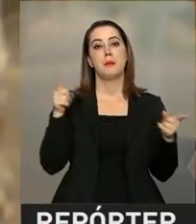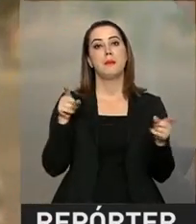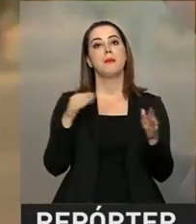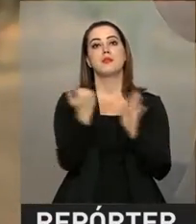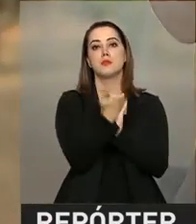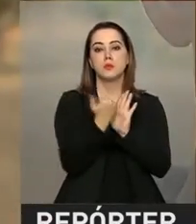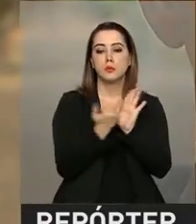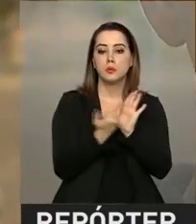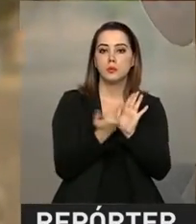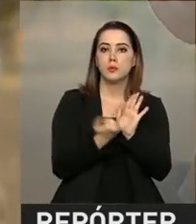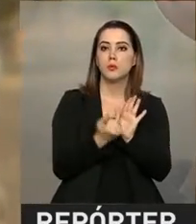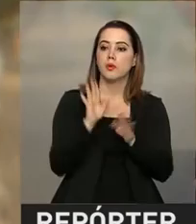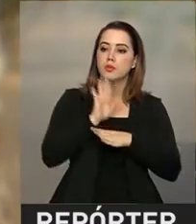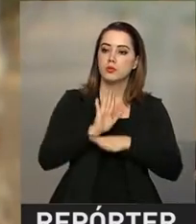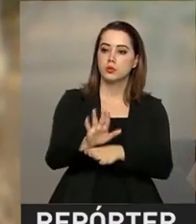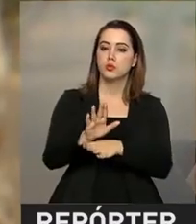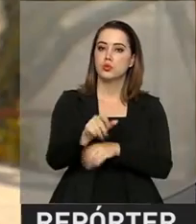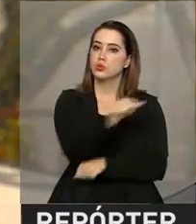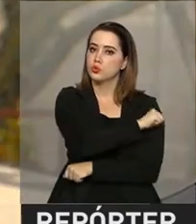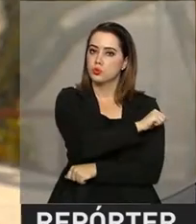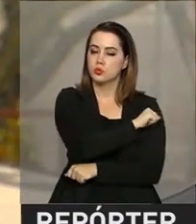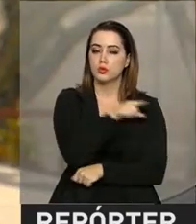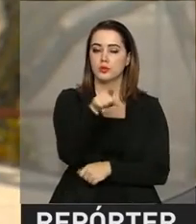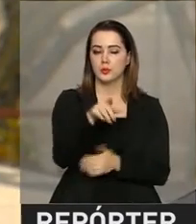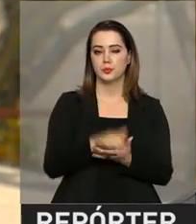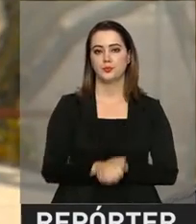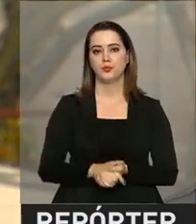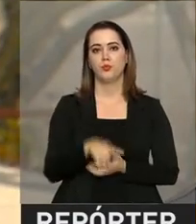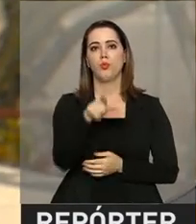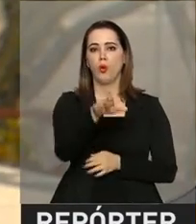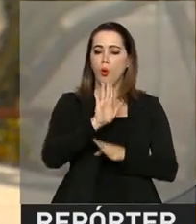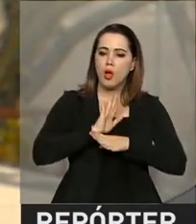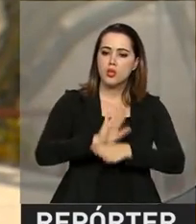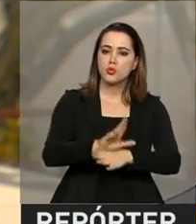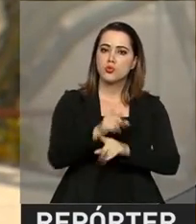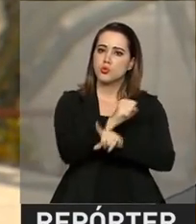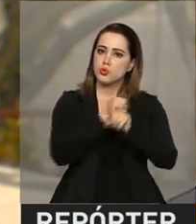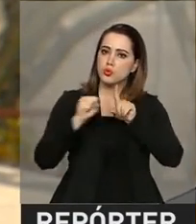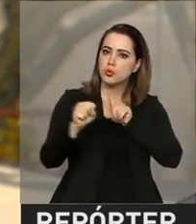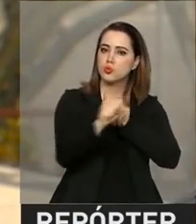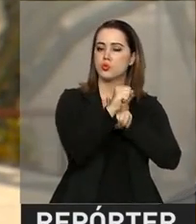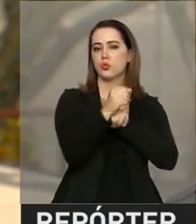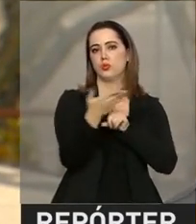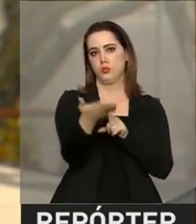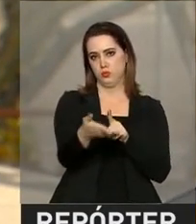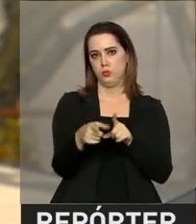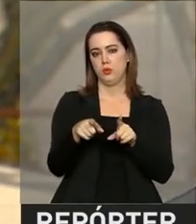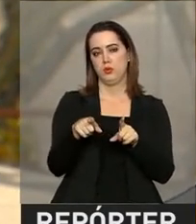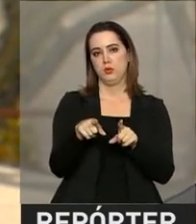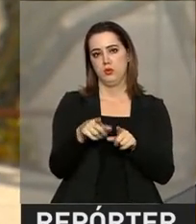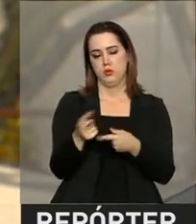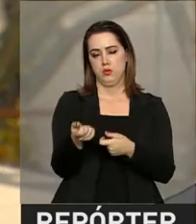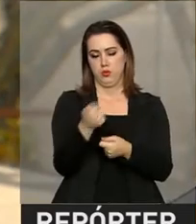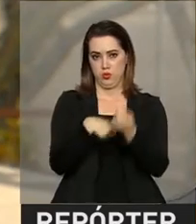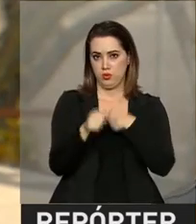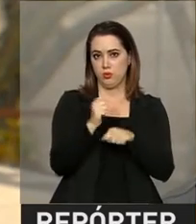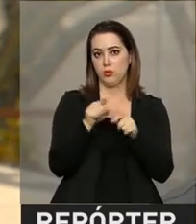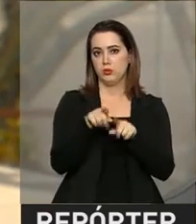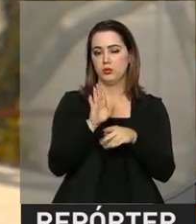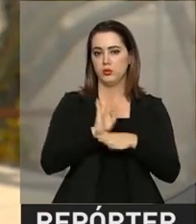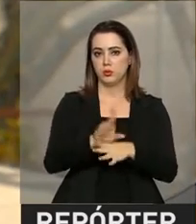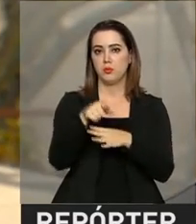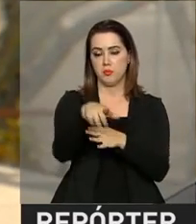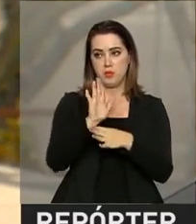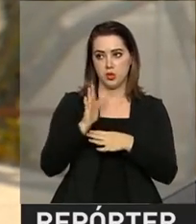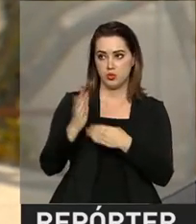o sonho da graduação se tornou possível o auxílio sócio econômico que é como eu me mantenho aqui e compra os materiais o